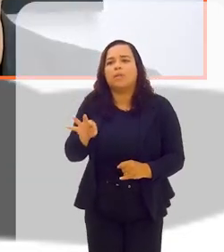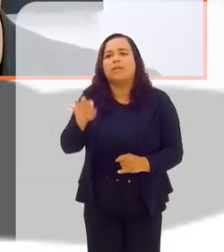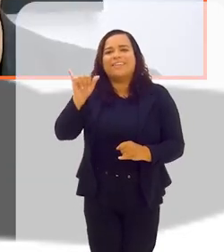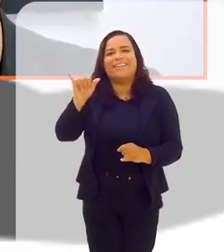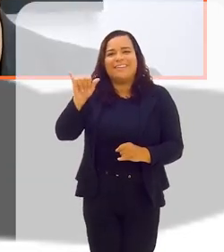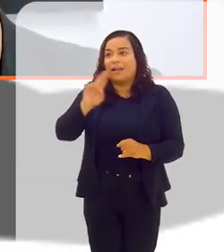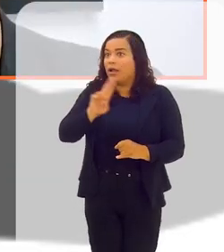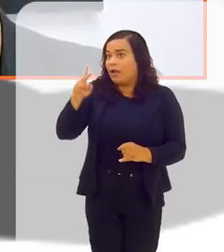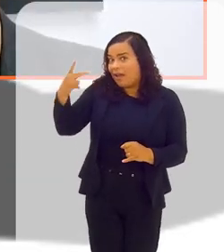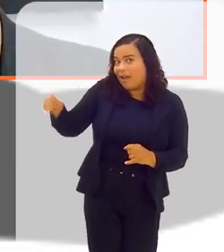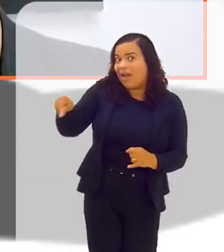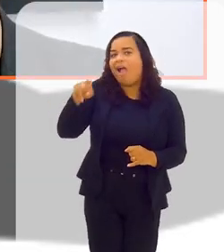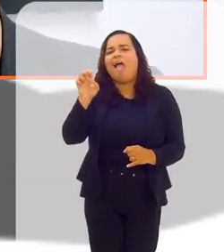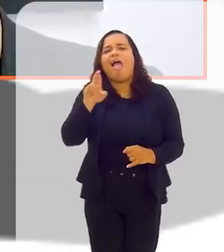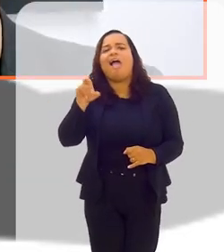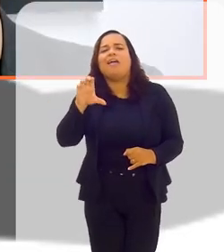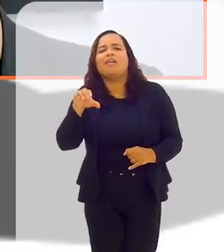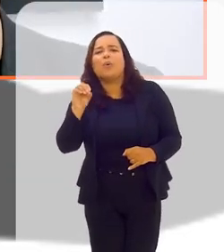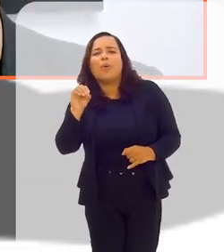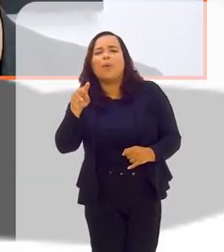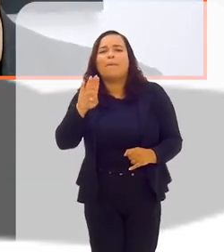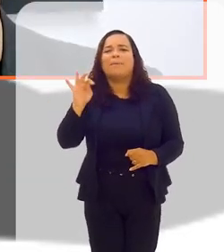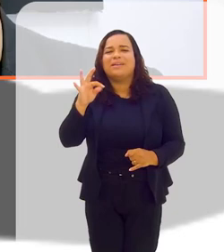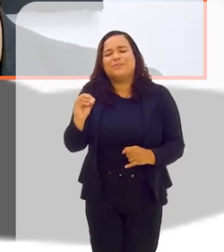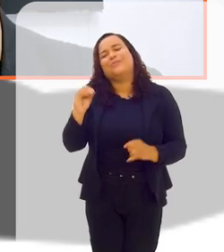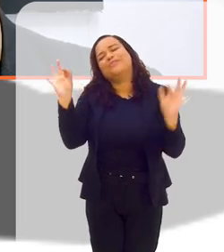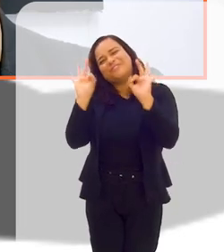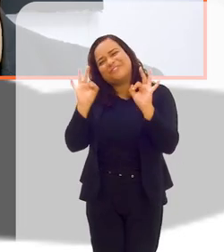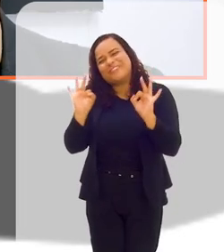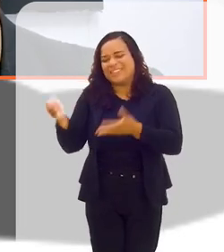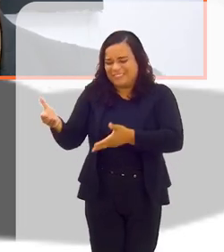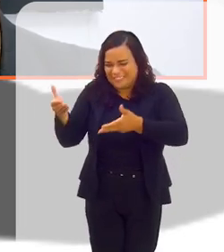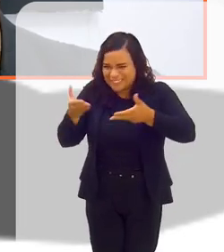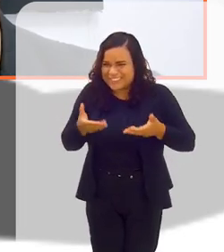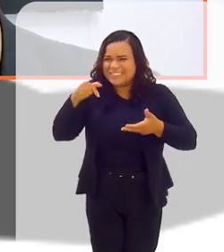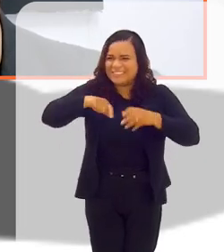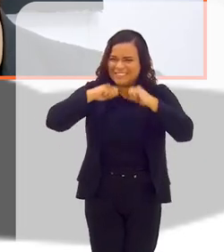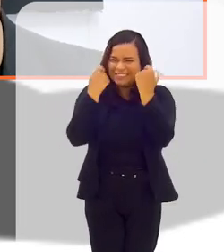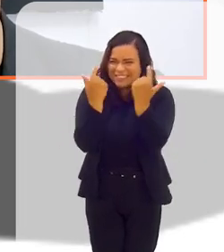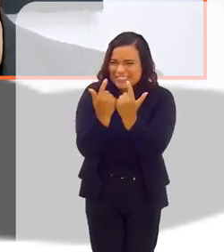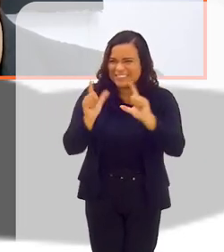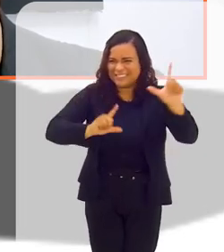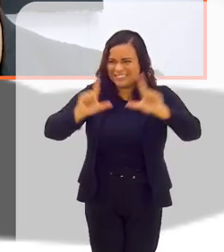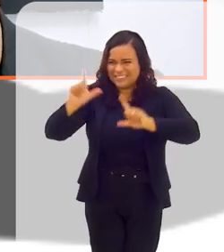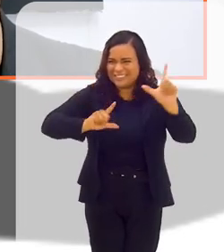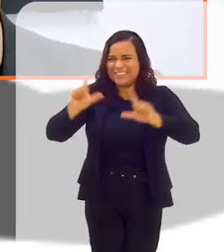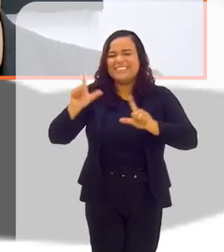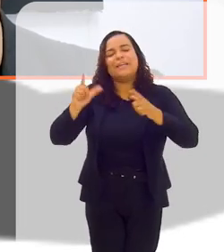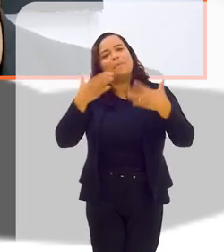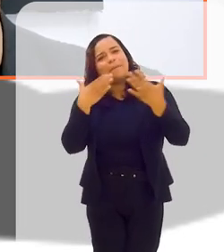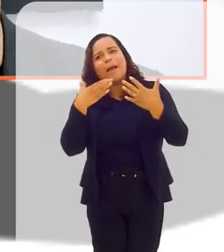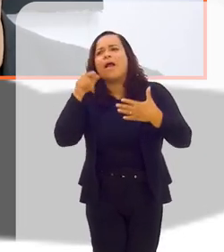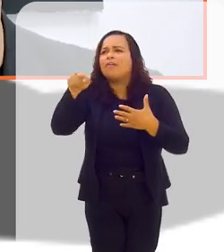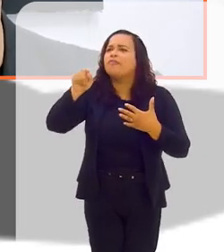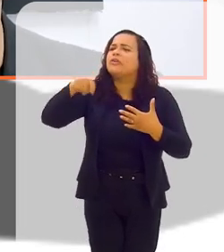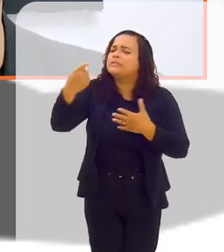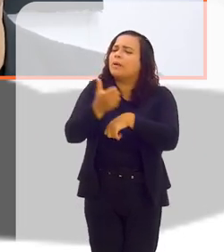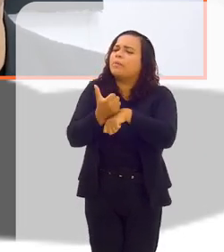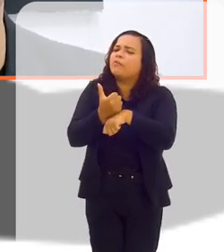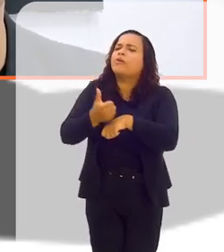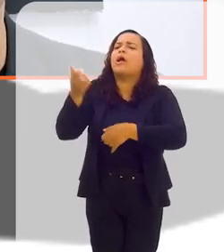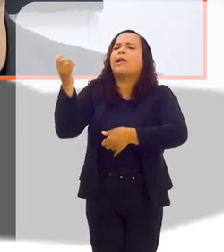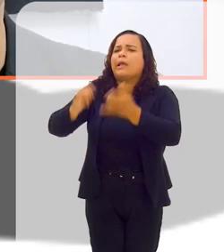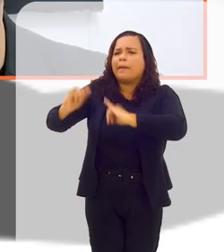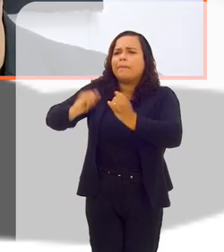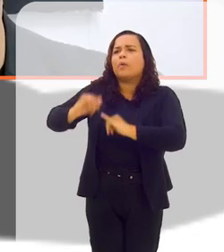Olá, Érico! Que alegria te receber aqui nos estúdios da TV Alerj. Você, que é um ambientalista, né? Um químico que